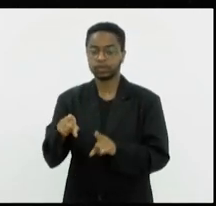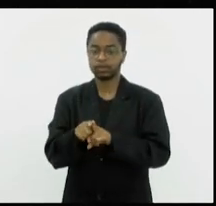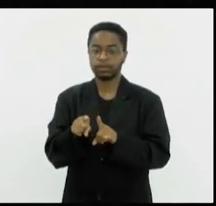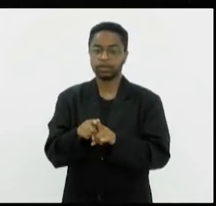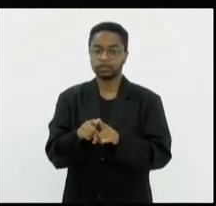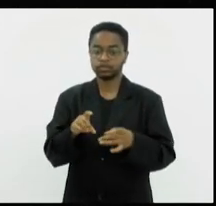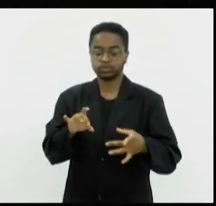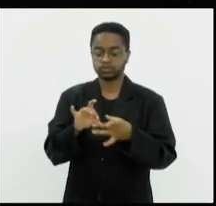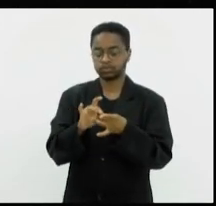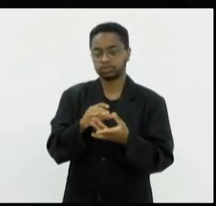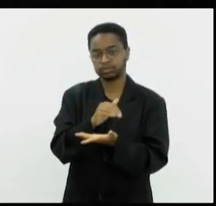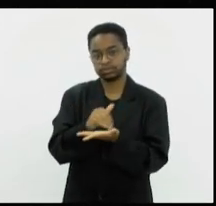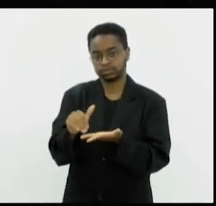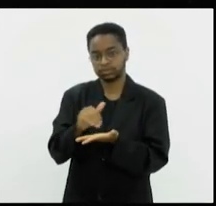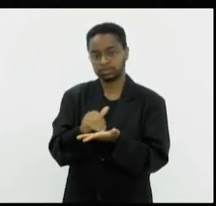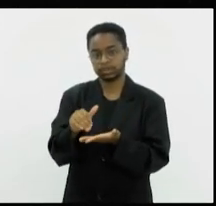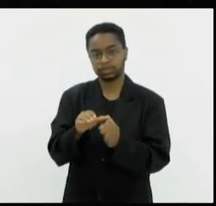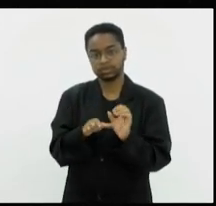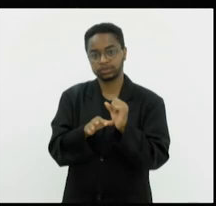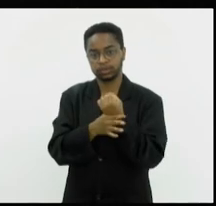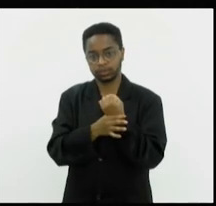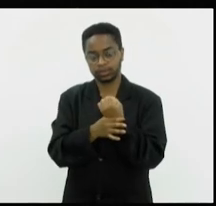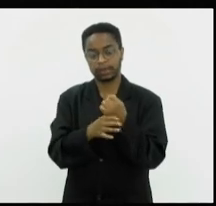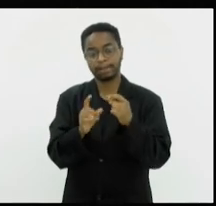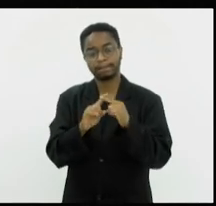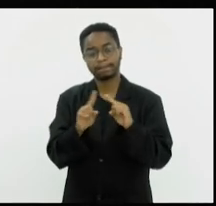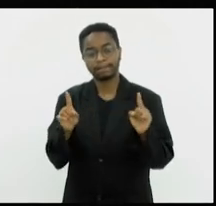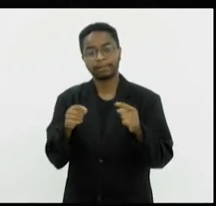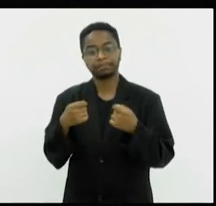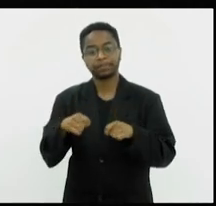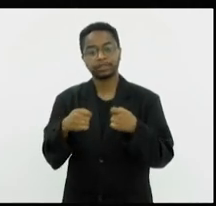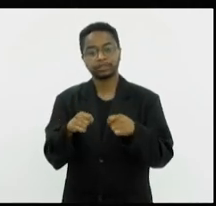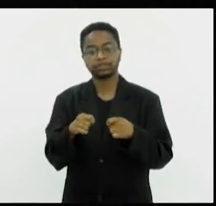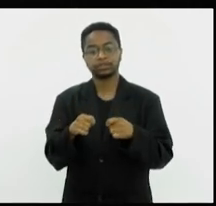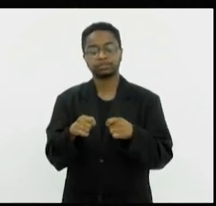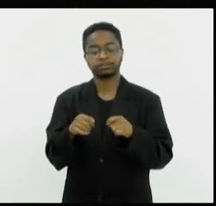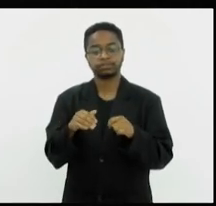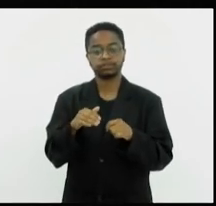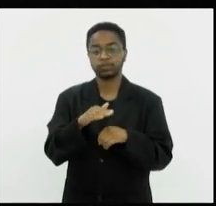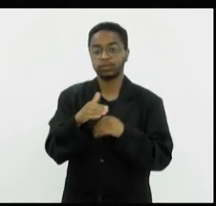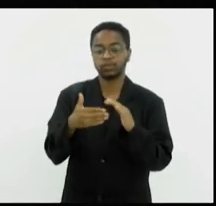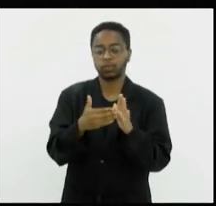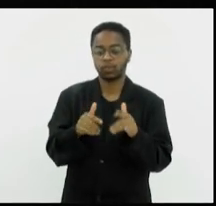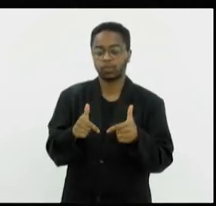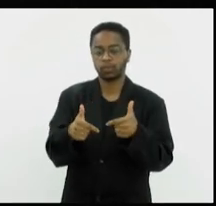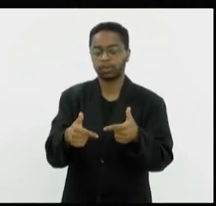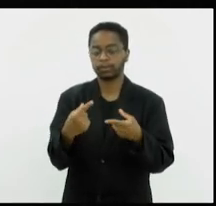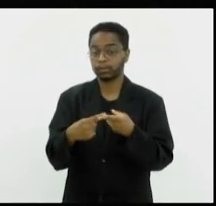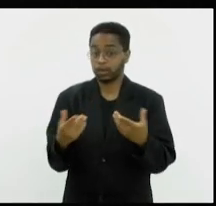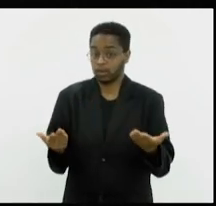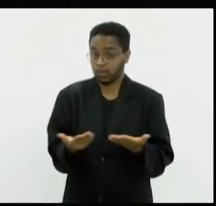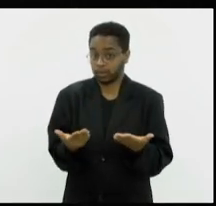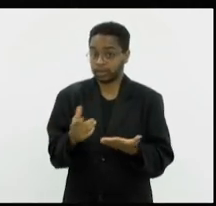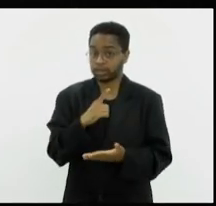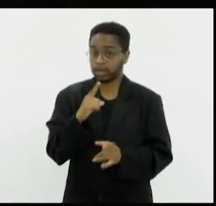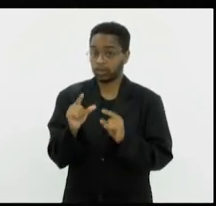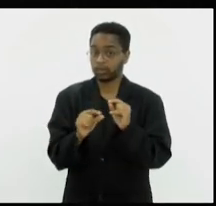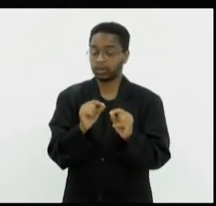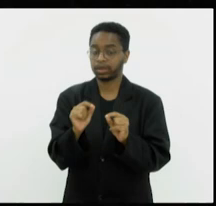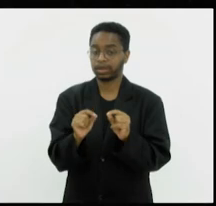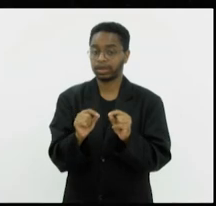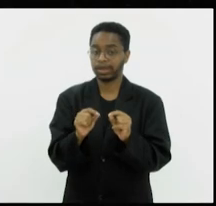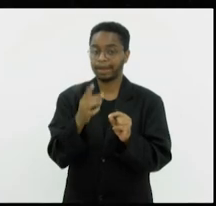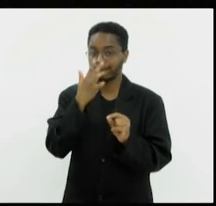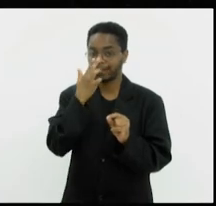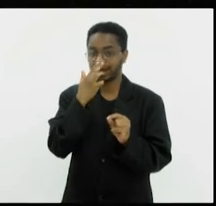Secretaria de Segurança ele deveria fazê-lo por completo porque o que nós temos hoje é um arremedo